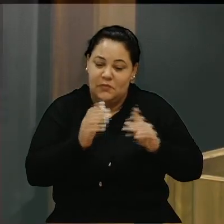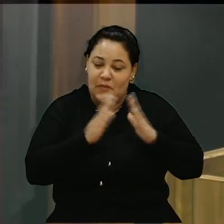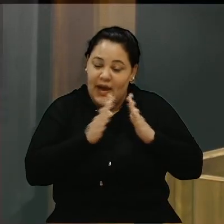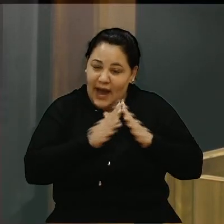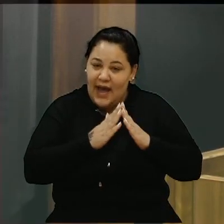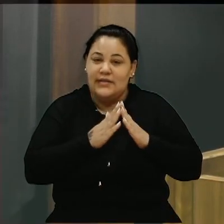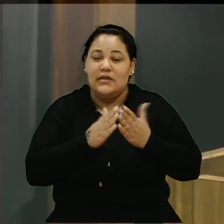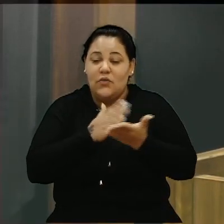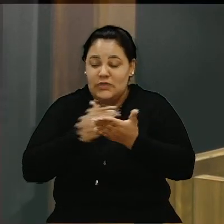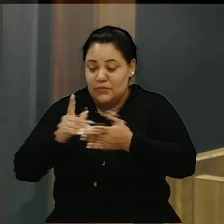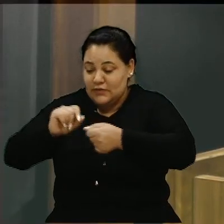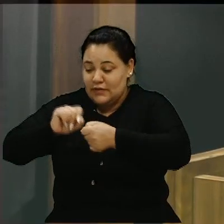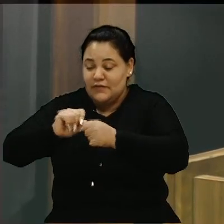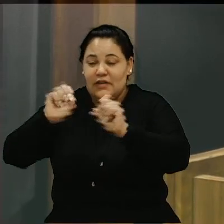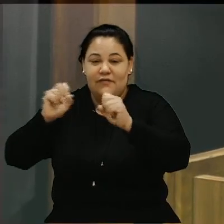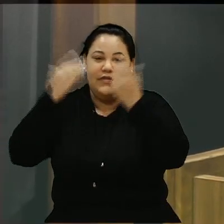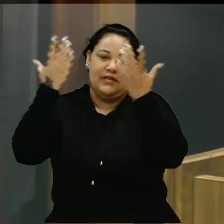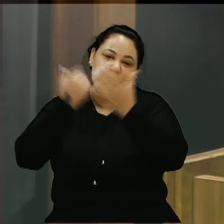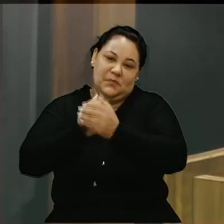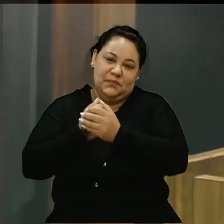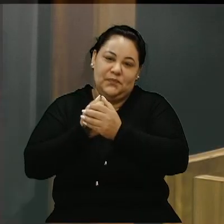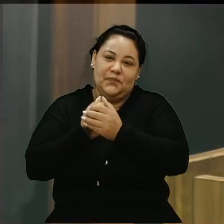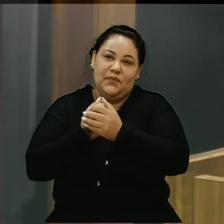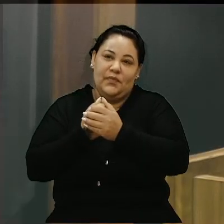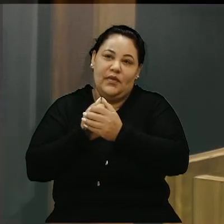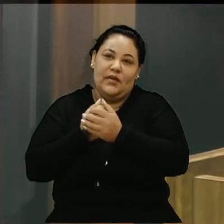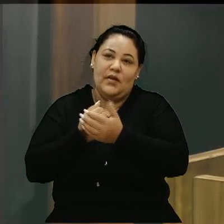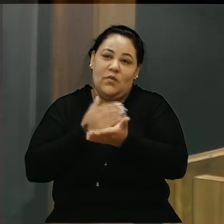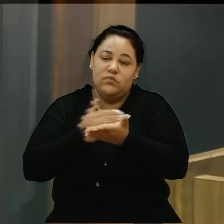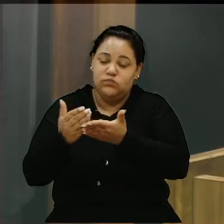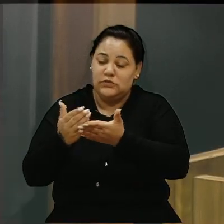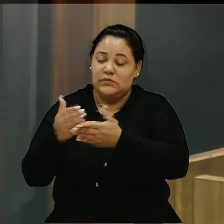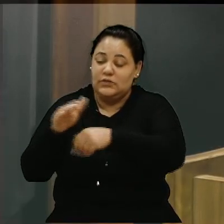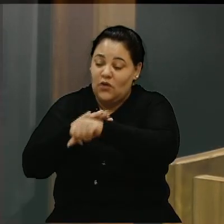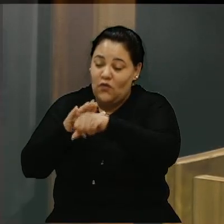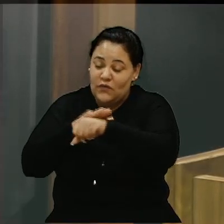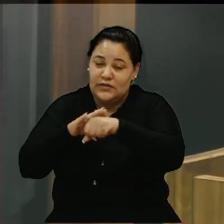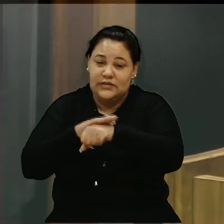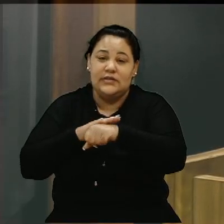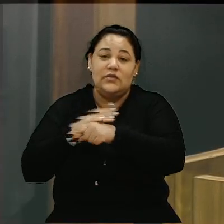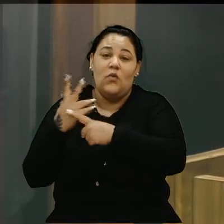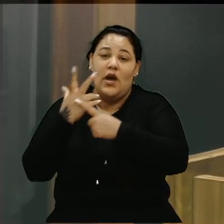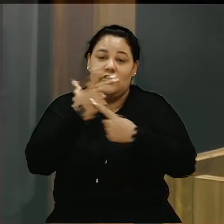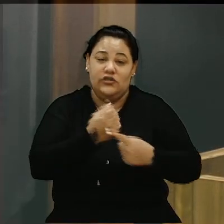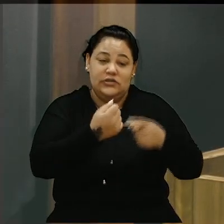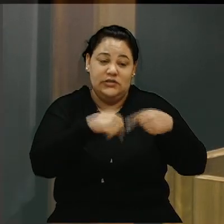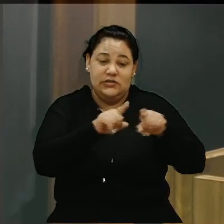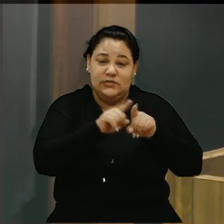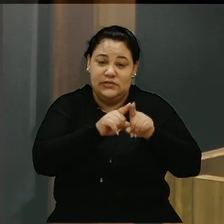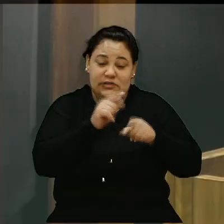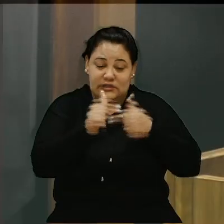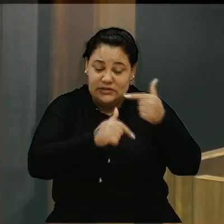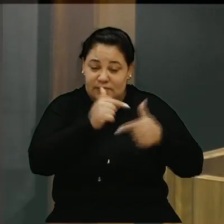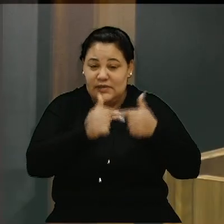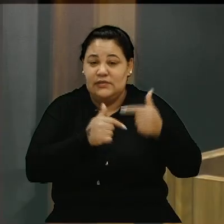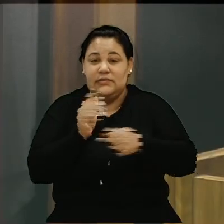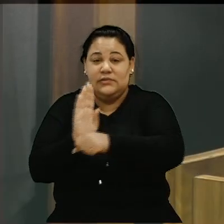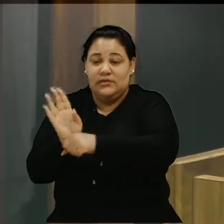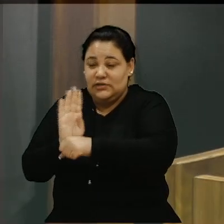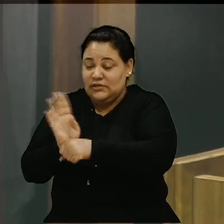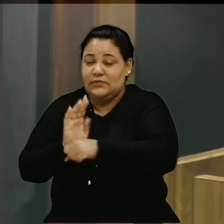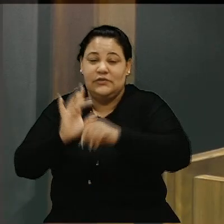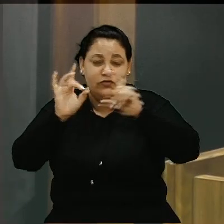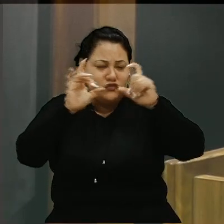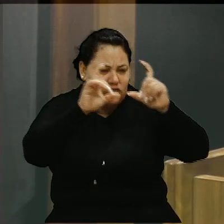público. Nascidos no berço da música, passamos a dialogar com artistas e produtores que trabalhavam com moda, cinema,